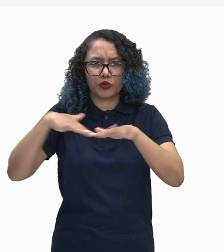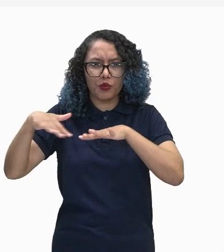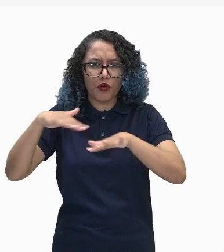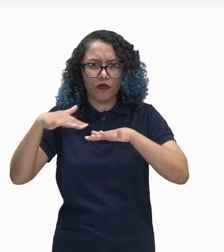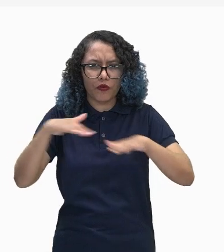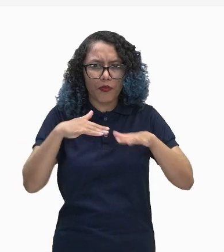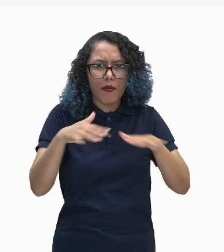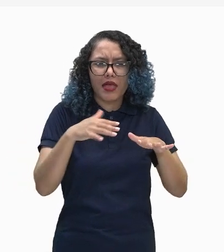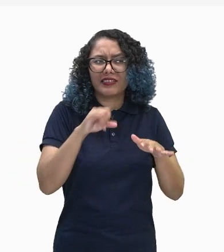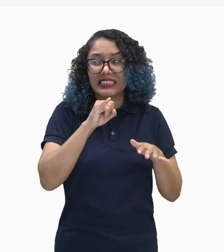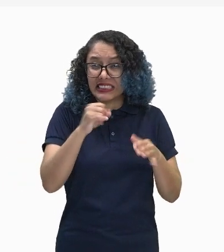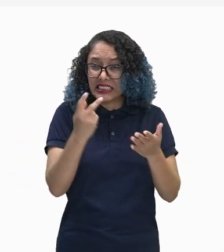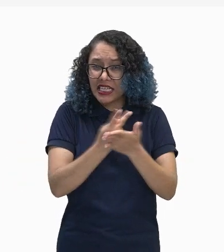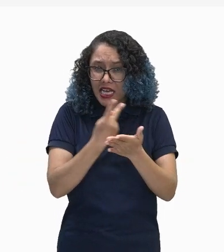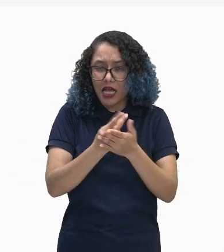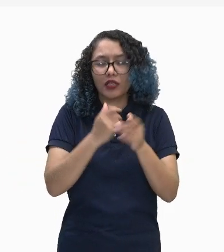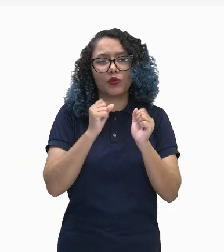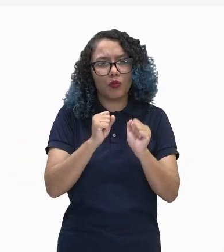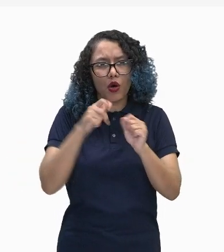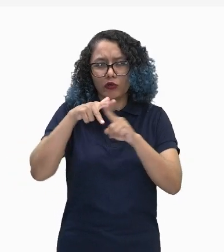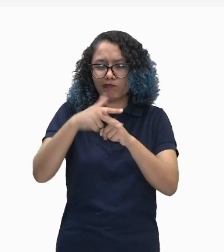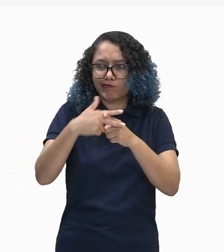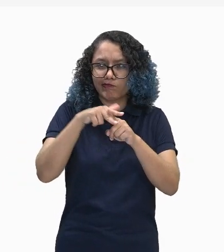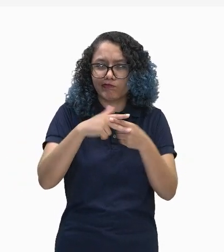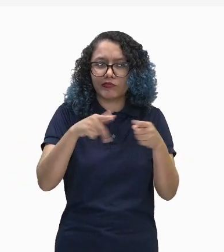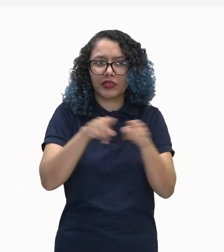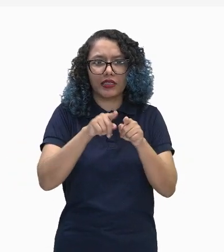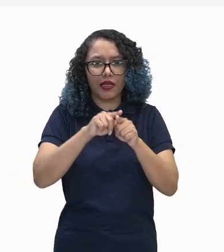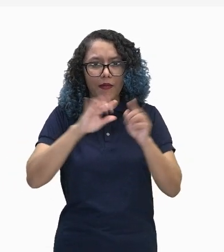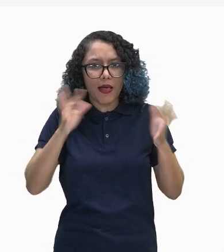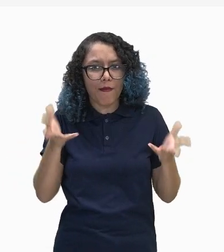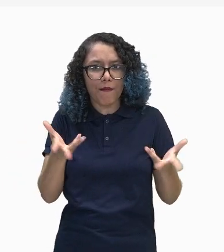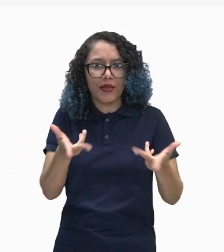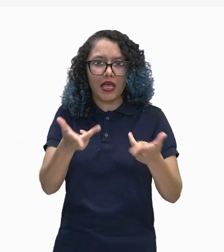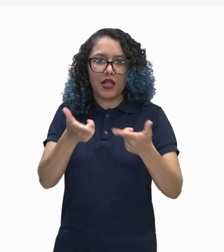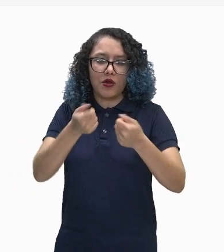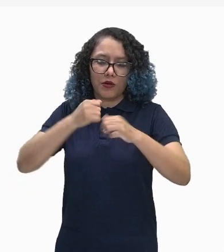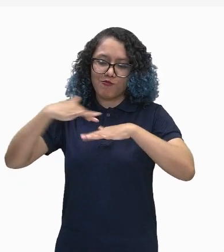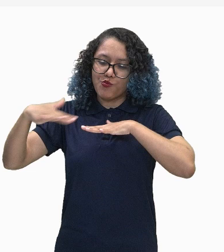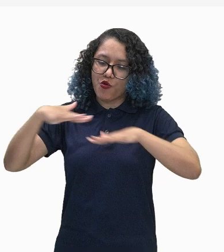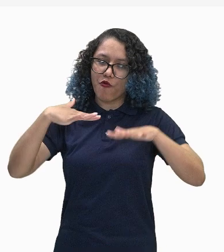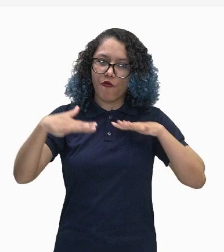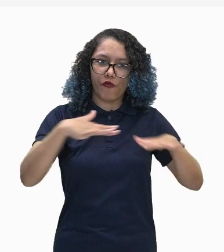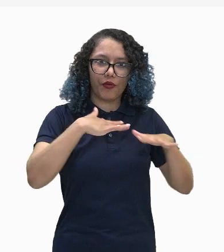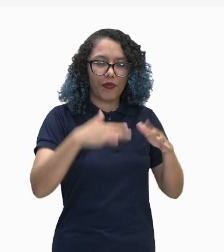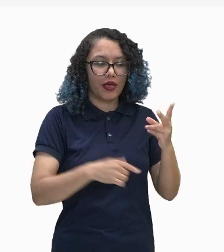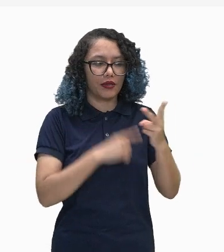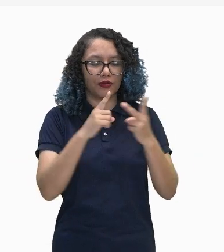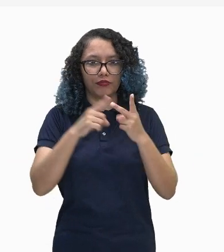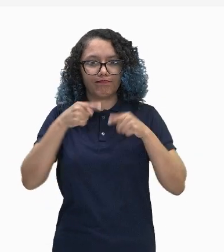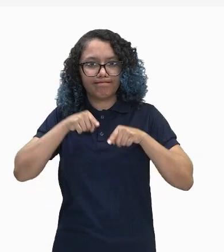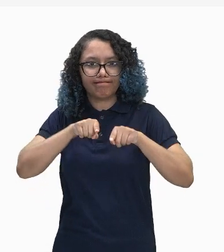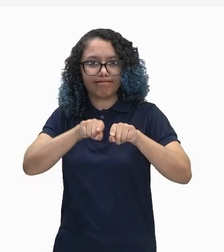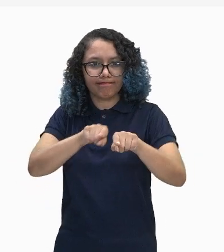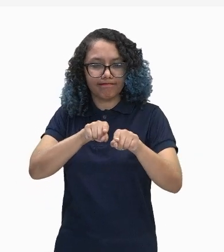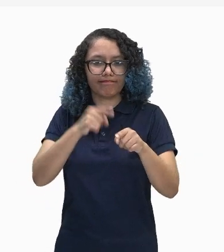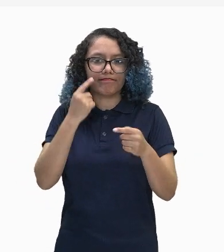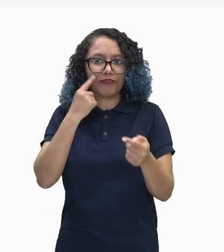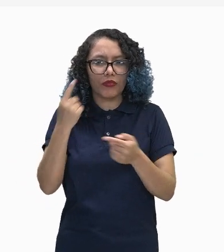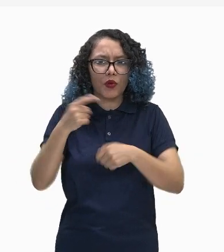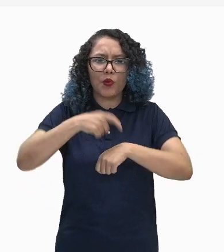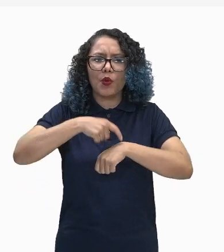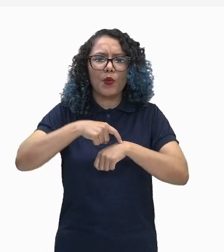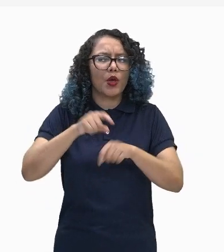corrigindo erros e aperfeiçoando a execução dos movimentos. Sincronização. É